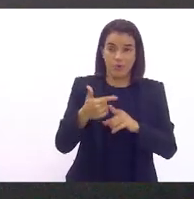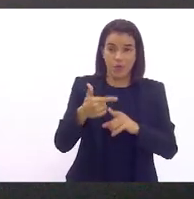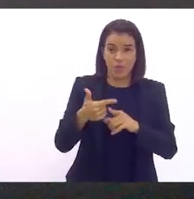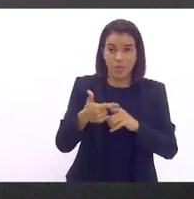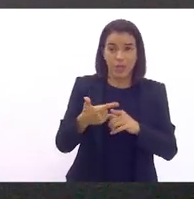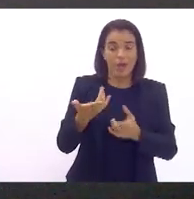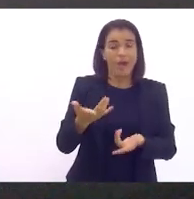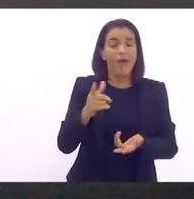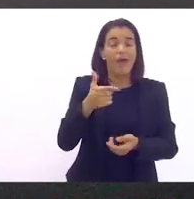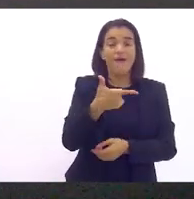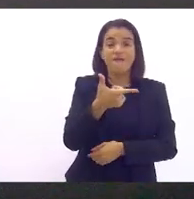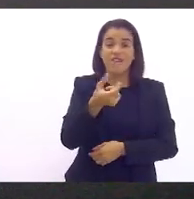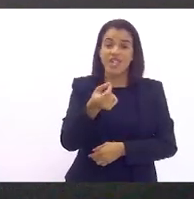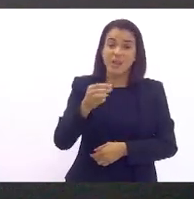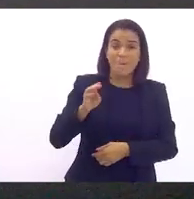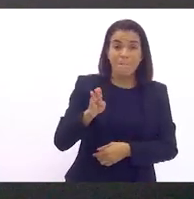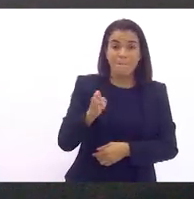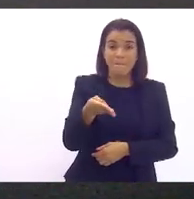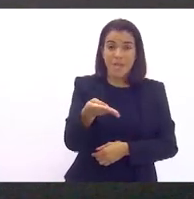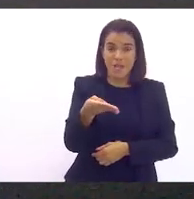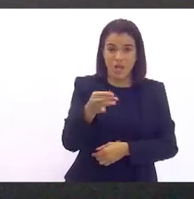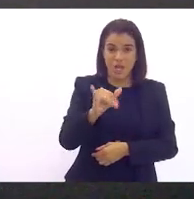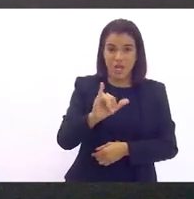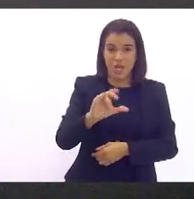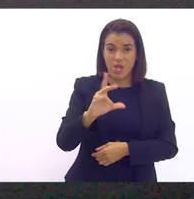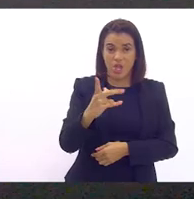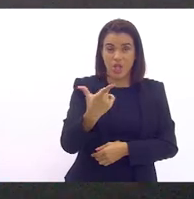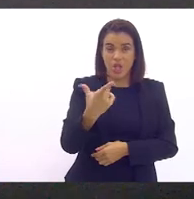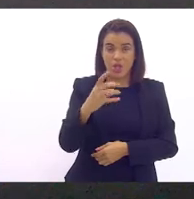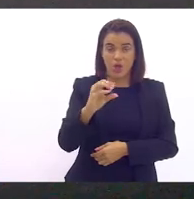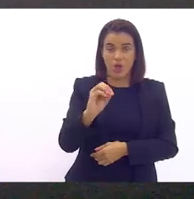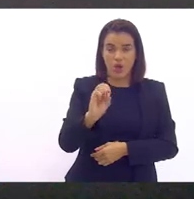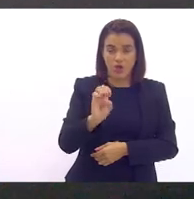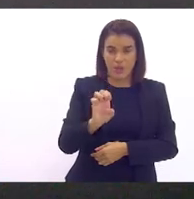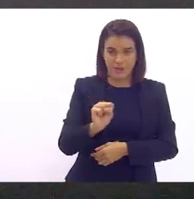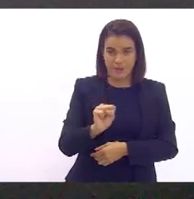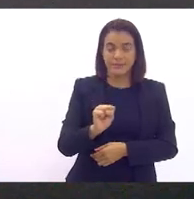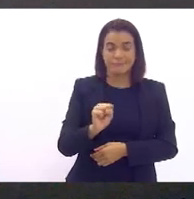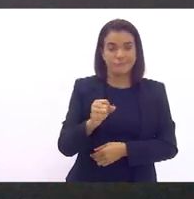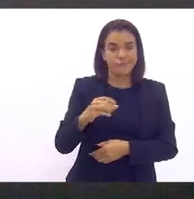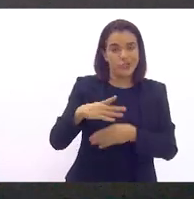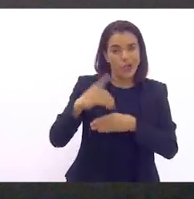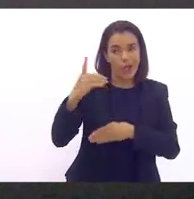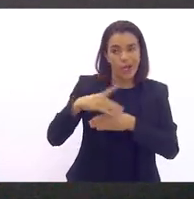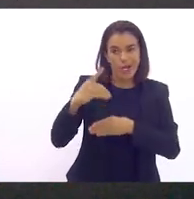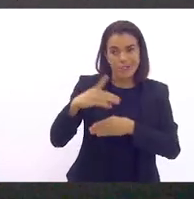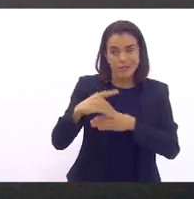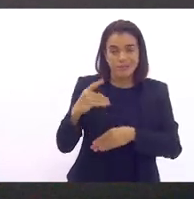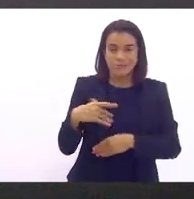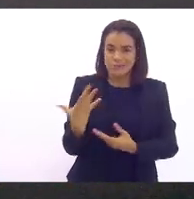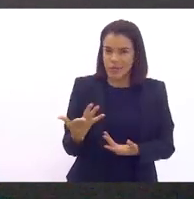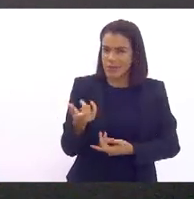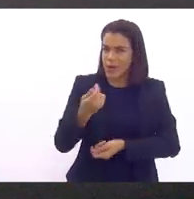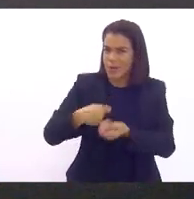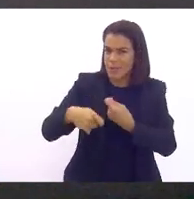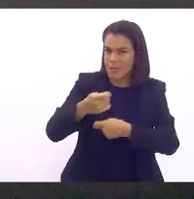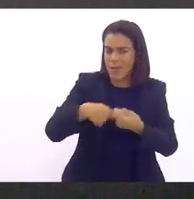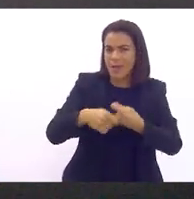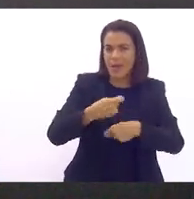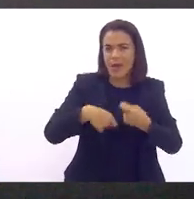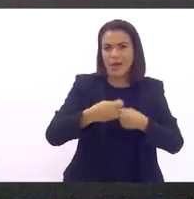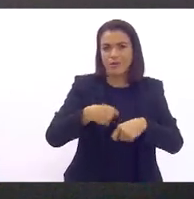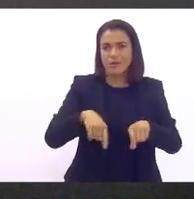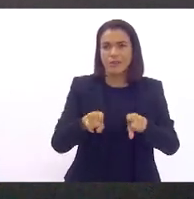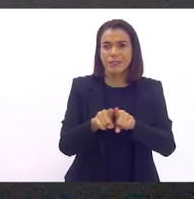da balança comercial é de 20 bilhões de dólares por ano não é isso é É isso aí então é muito grande nós temos um mercado enorme essa e